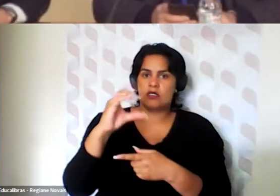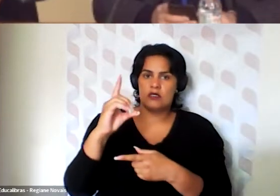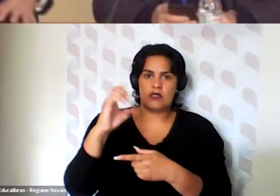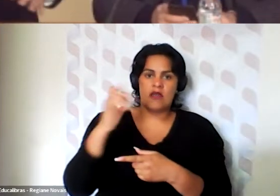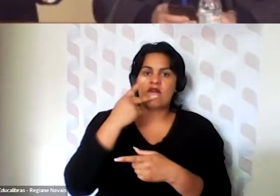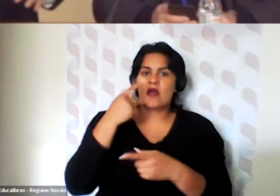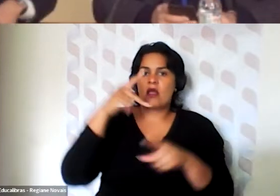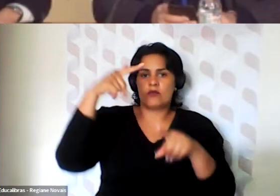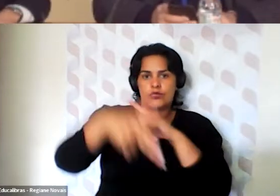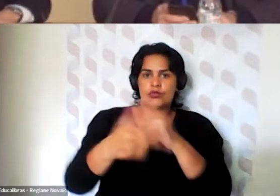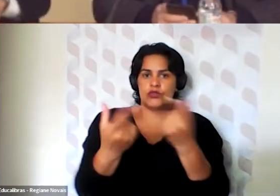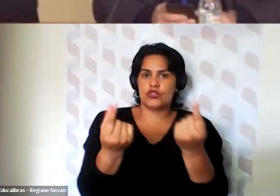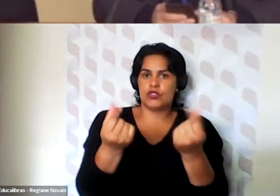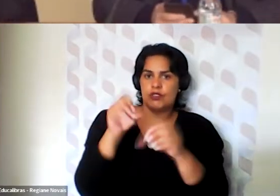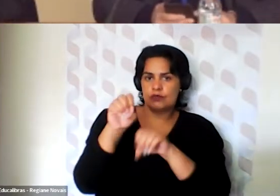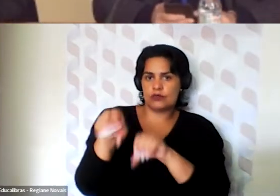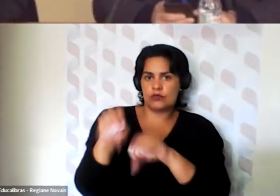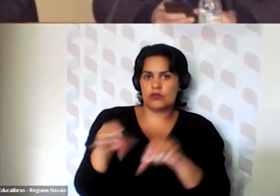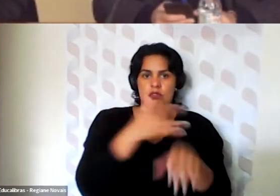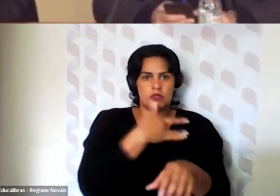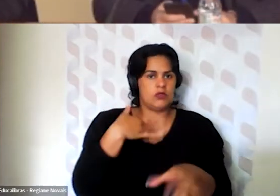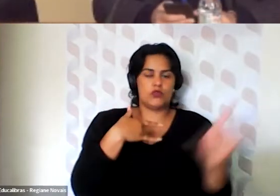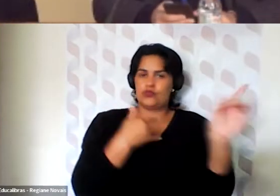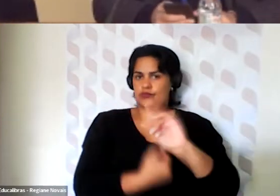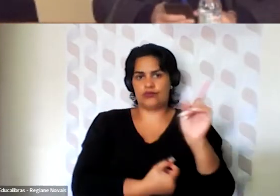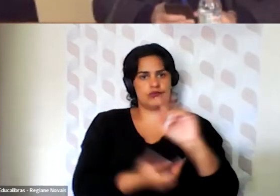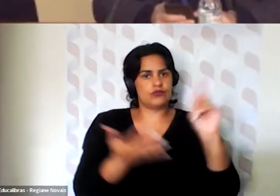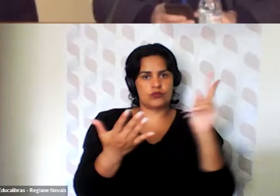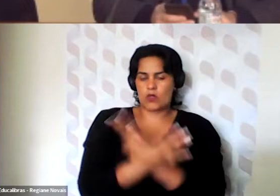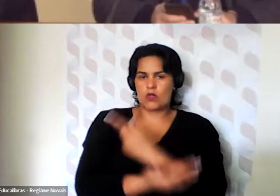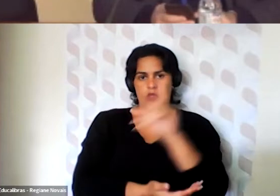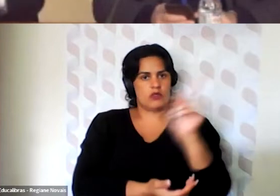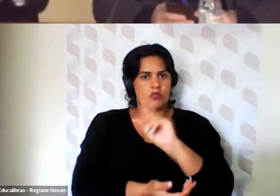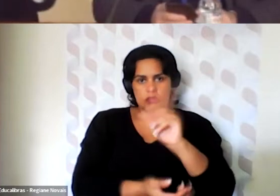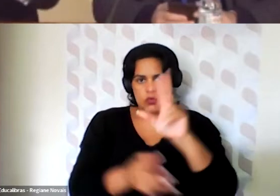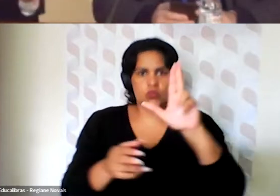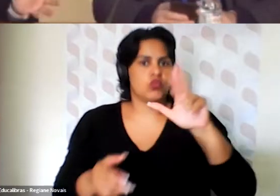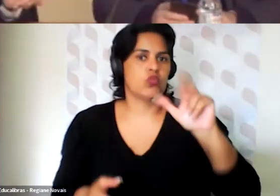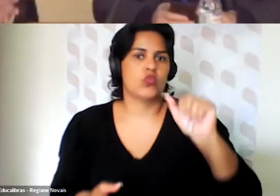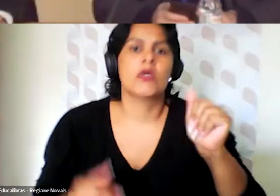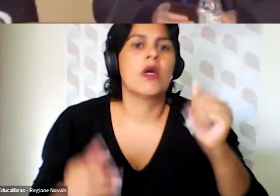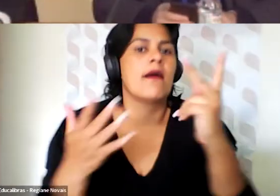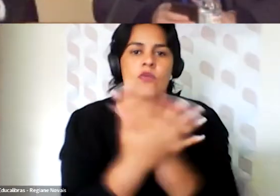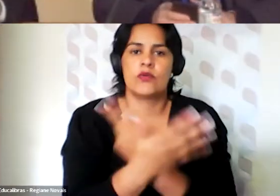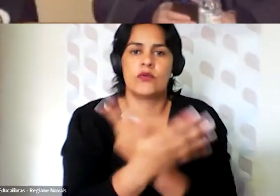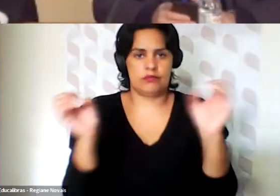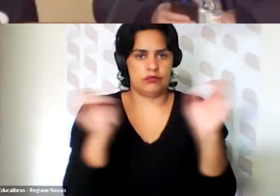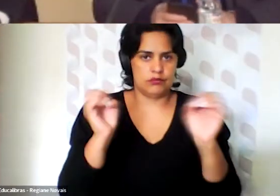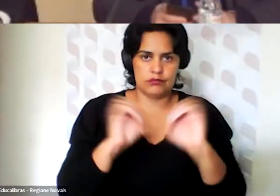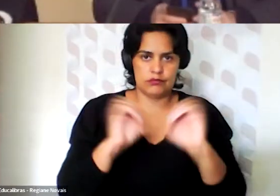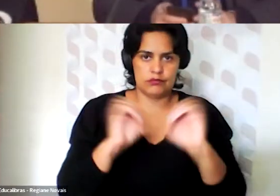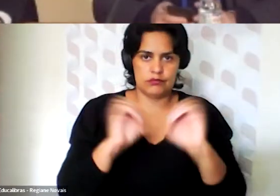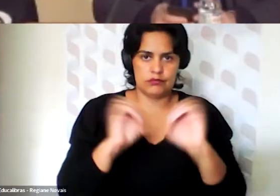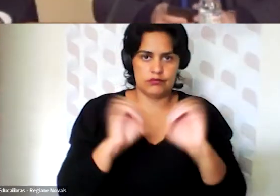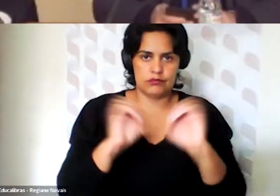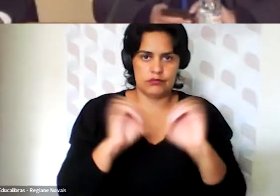educação, precisa de mais recursos para educação, faz um review de governance, não precisa mais dinheiro aqui para governance. Então, não é esse